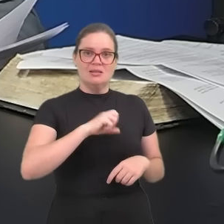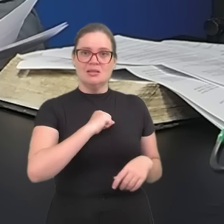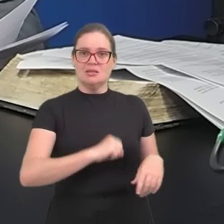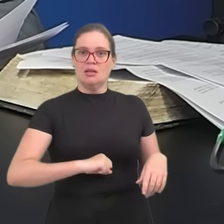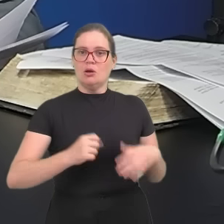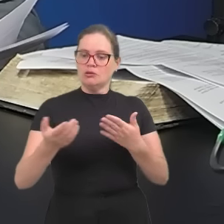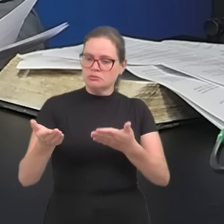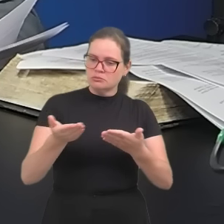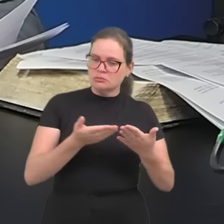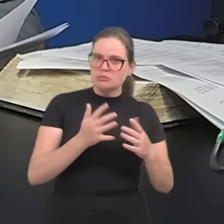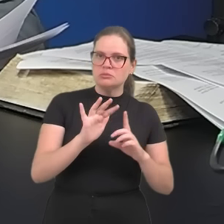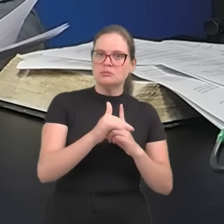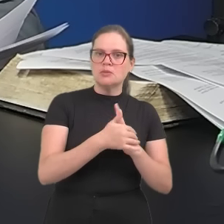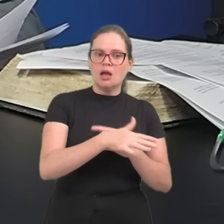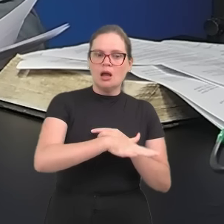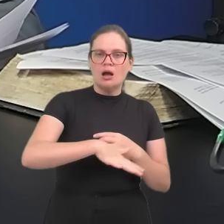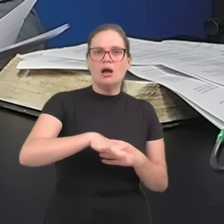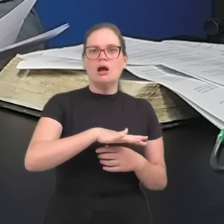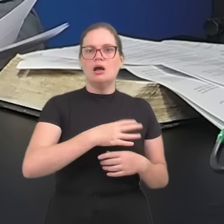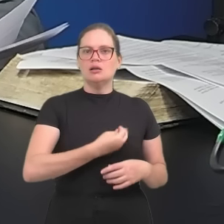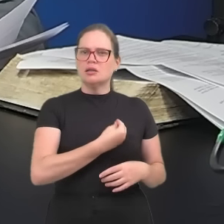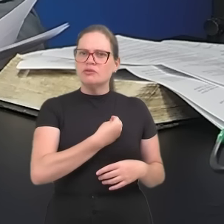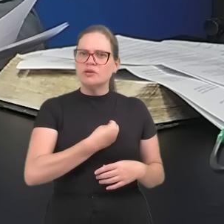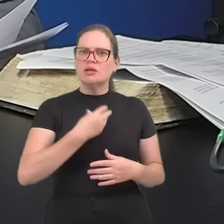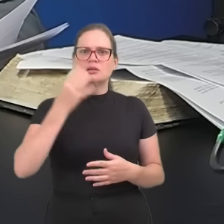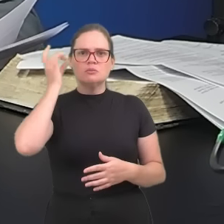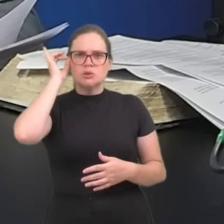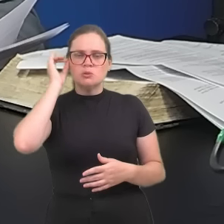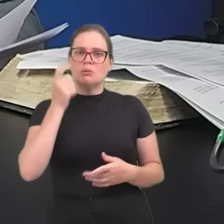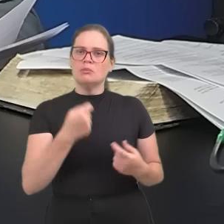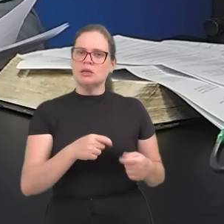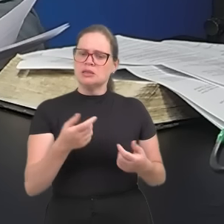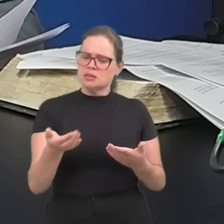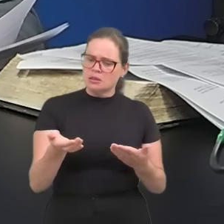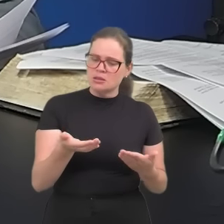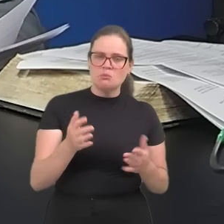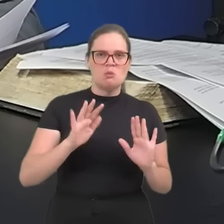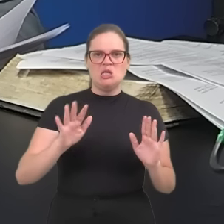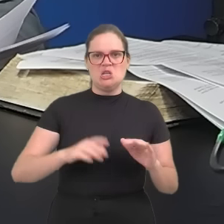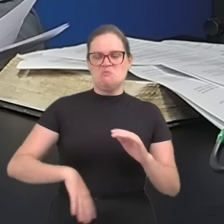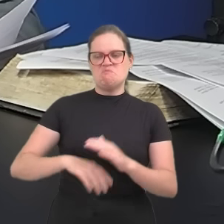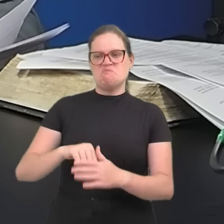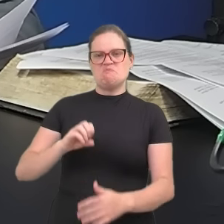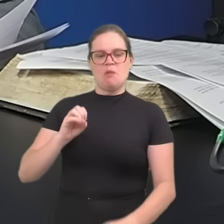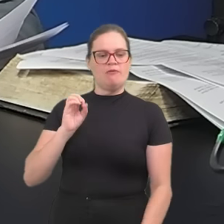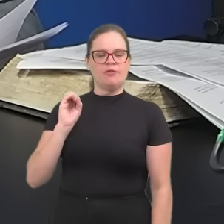se tratava de um ambiente espiritual. Mas para